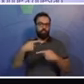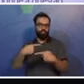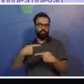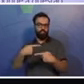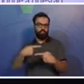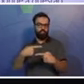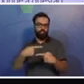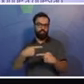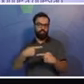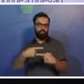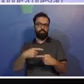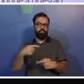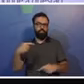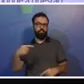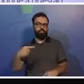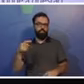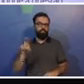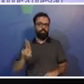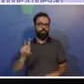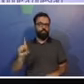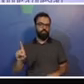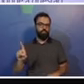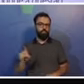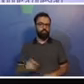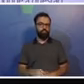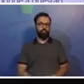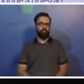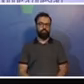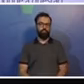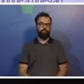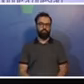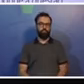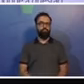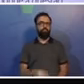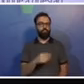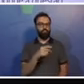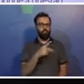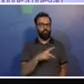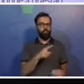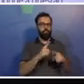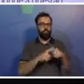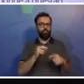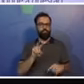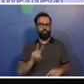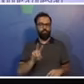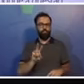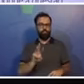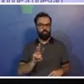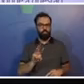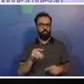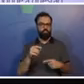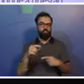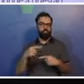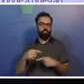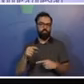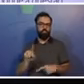igual menos 21. Então, P vezes 3 igual a menos